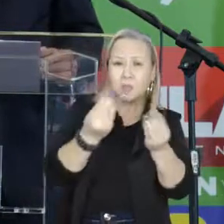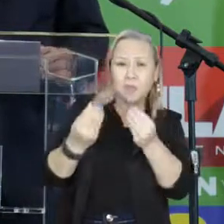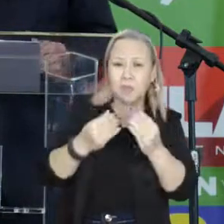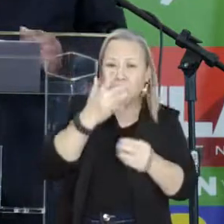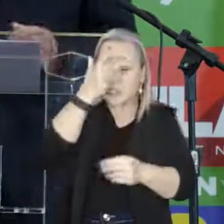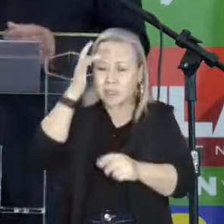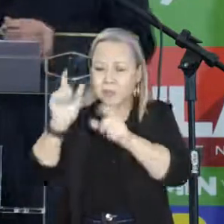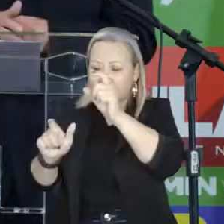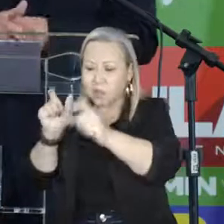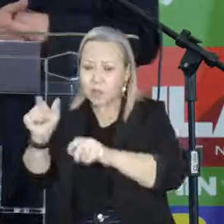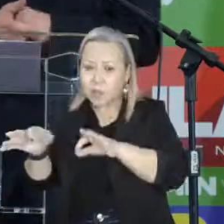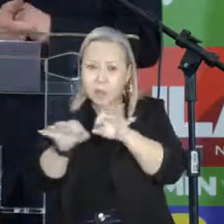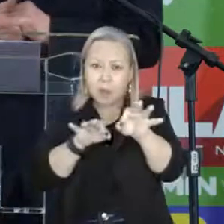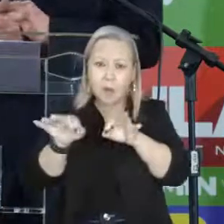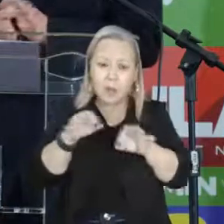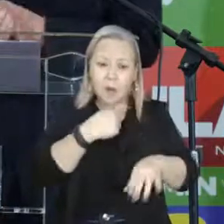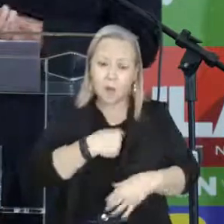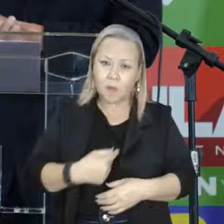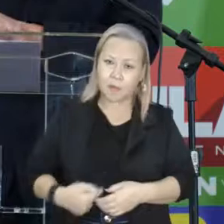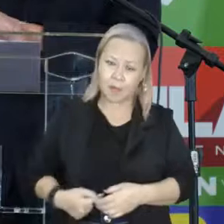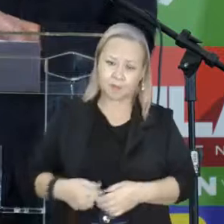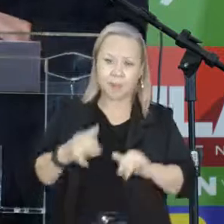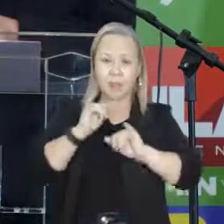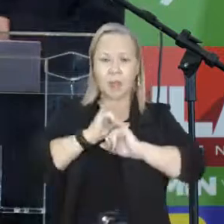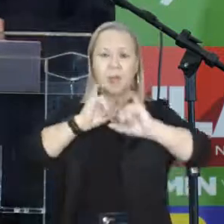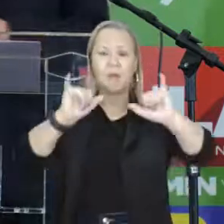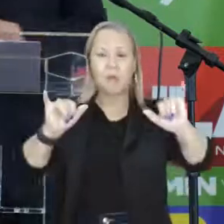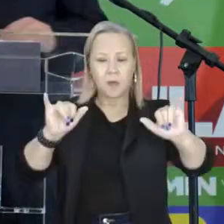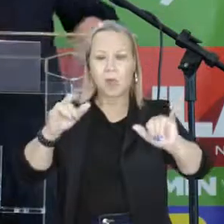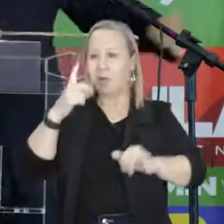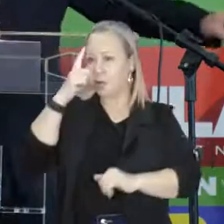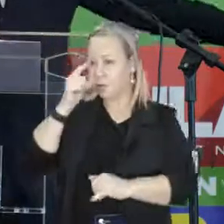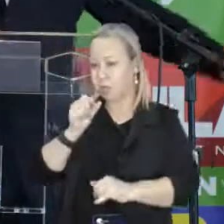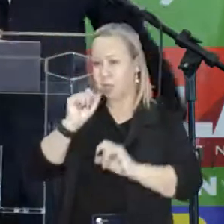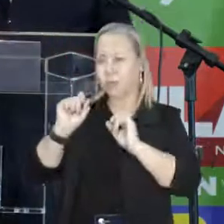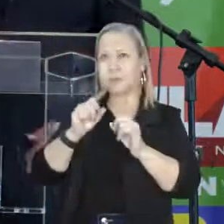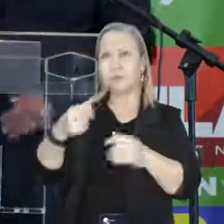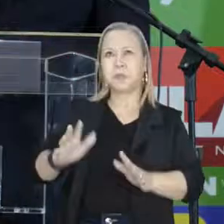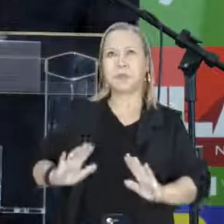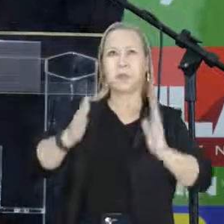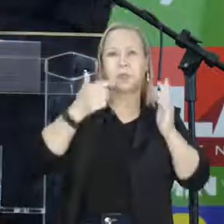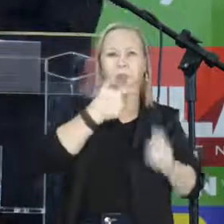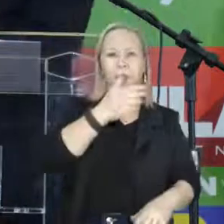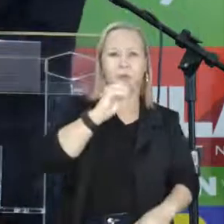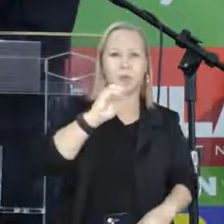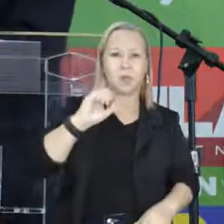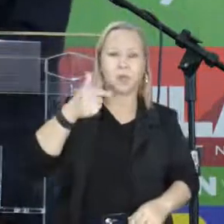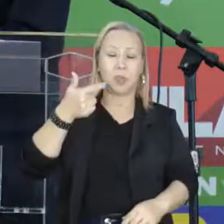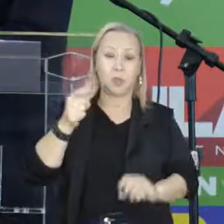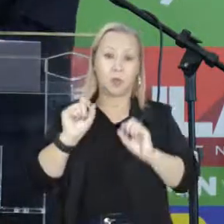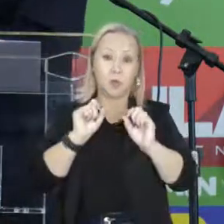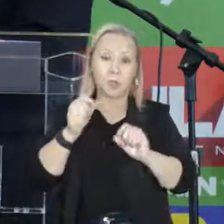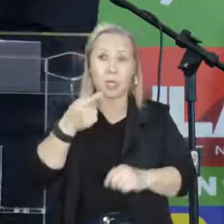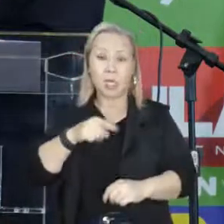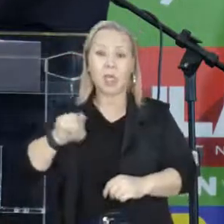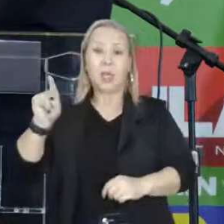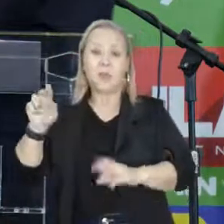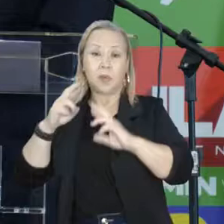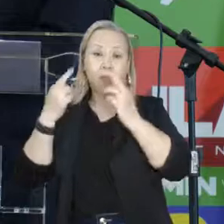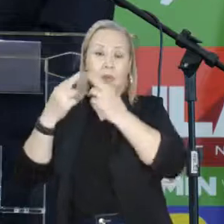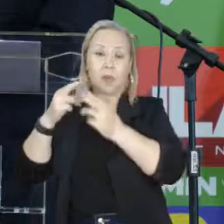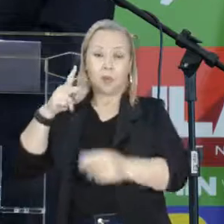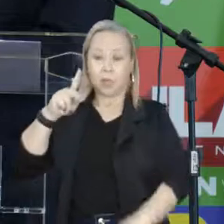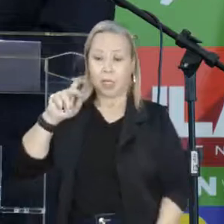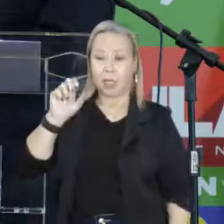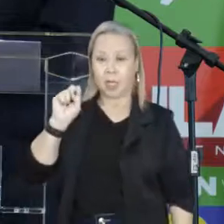para o Geraldo que, na campanha de 2002, eu tinha ganho as eleições e ele foi a Araxá, numa reunião do PSDB, convidar o